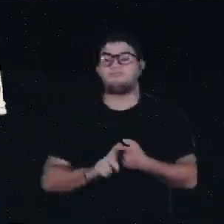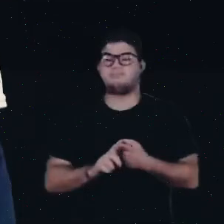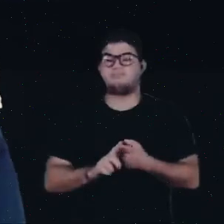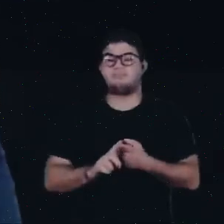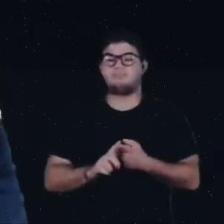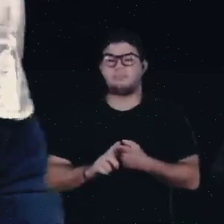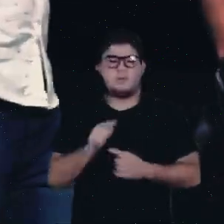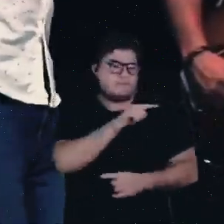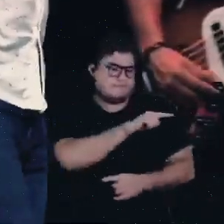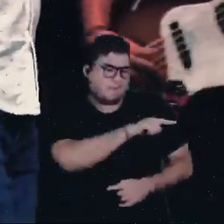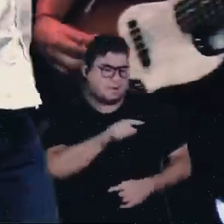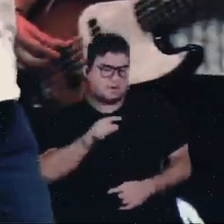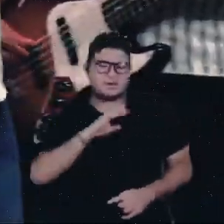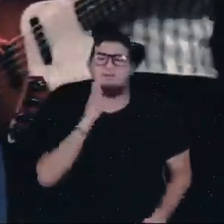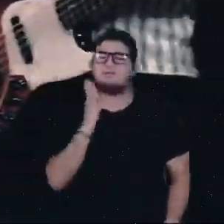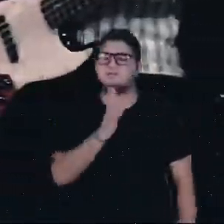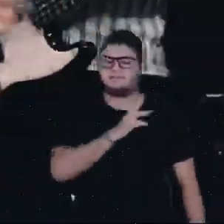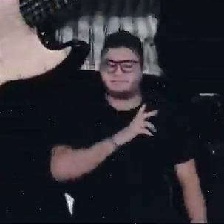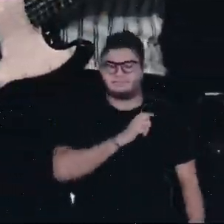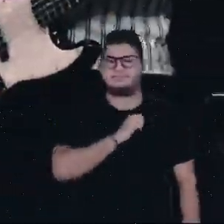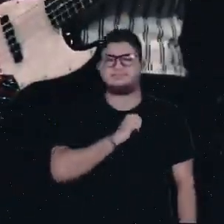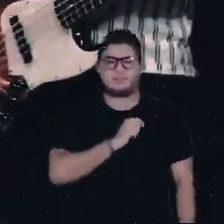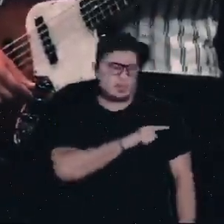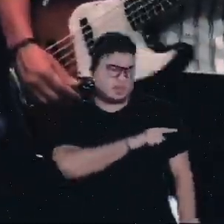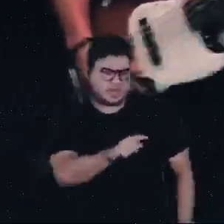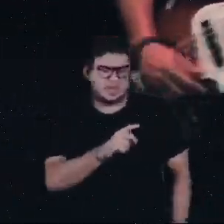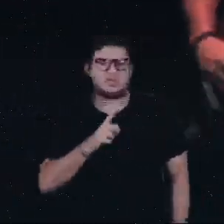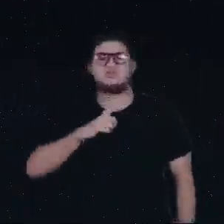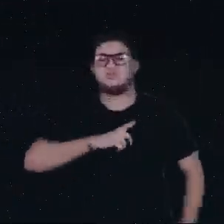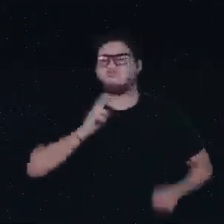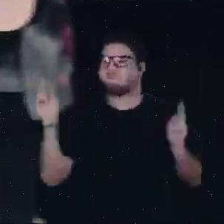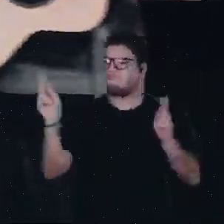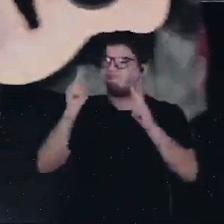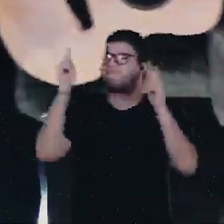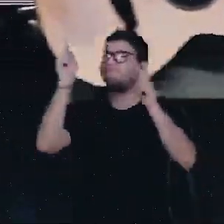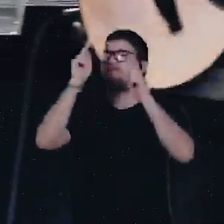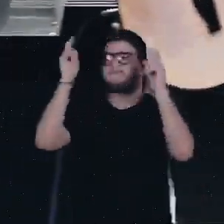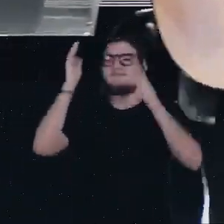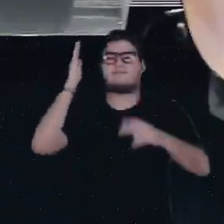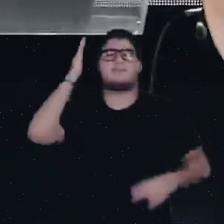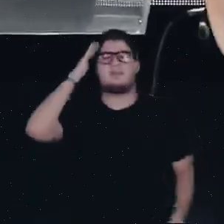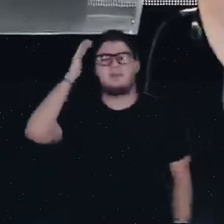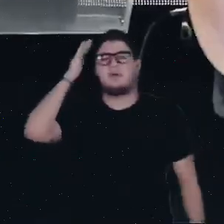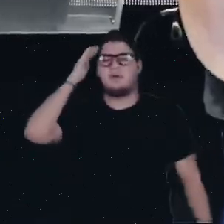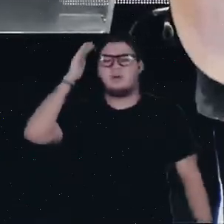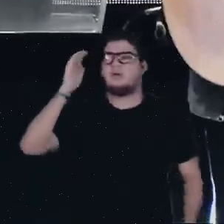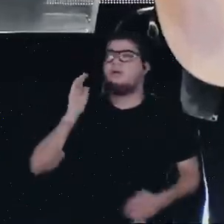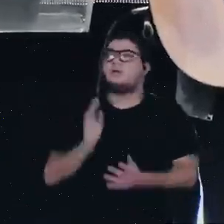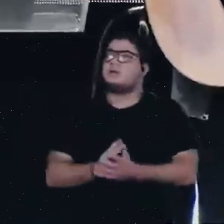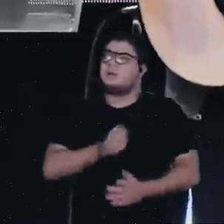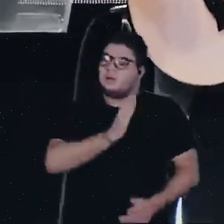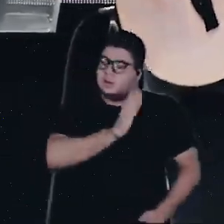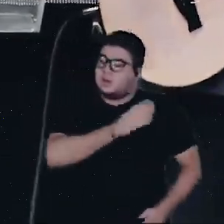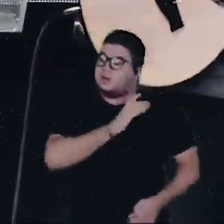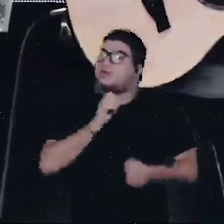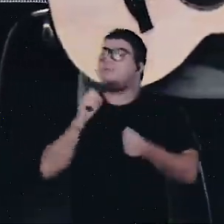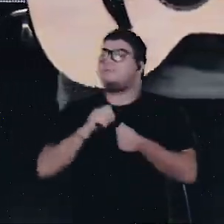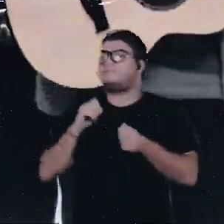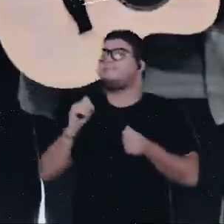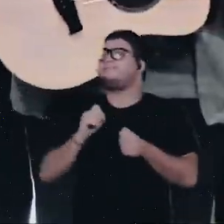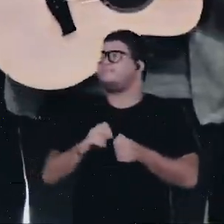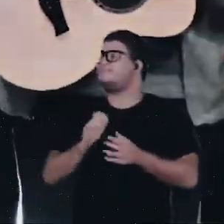são amados. Porque eles têm valor. Porque eu sei o que o Senhor quer realizar no coração deles.